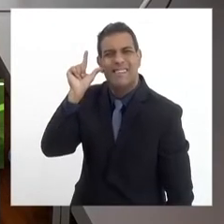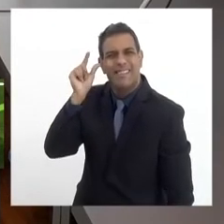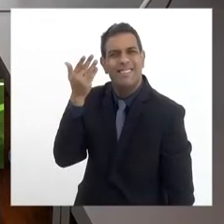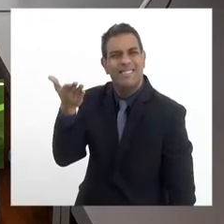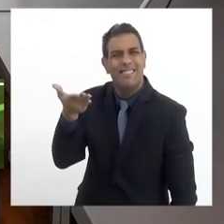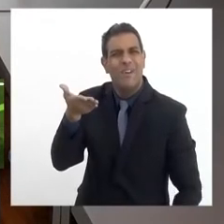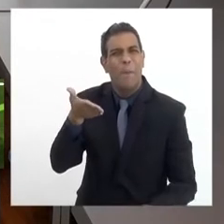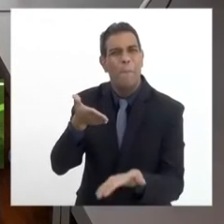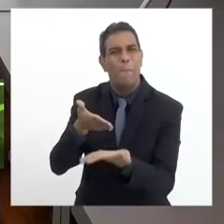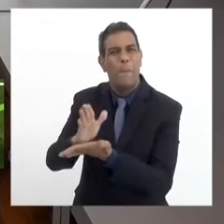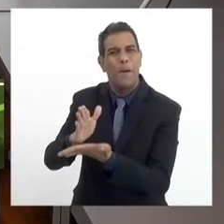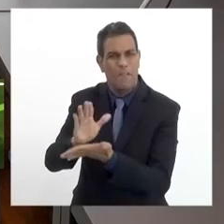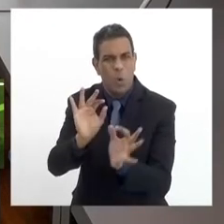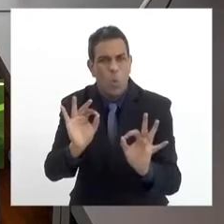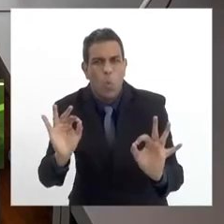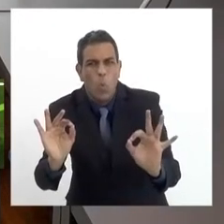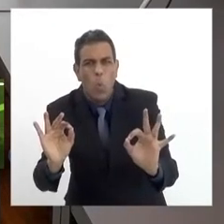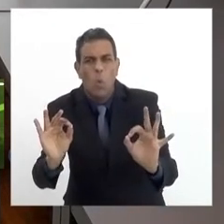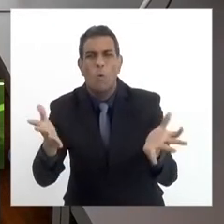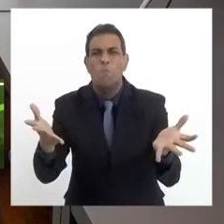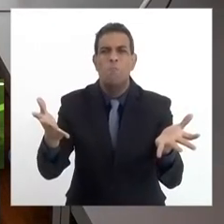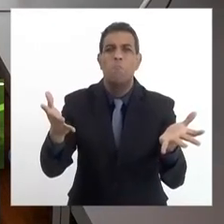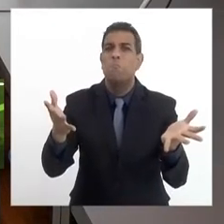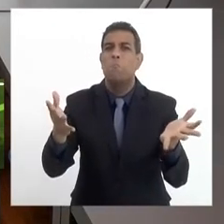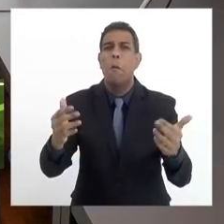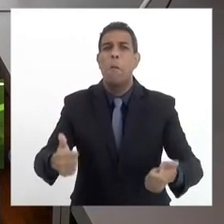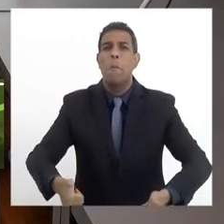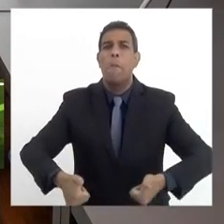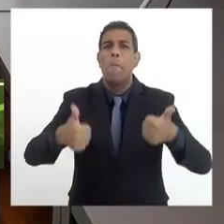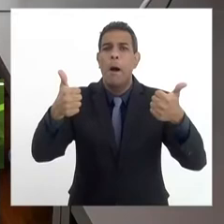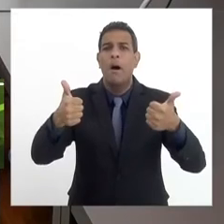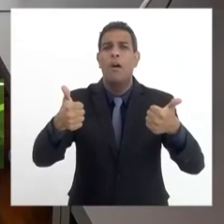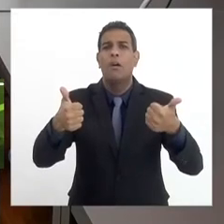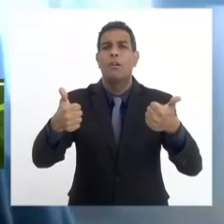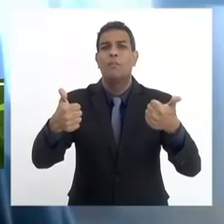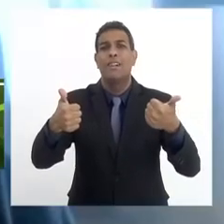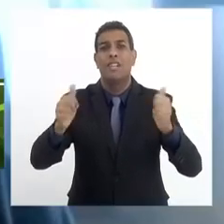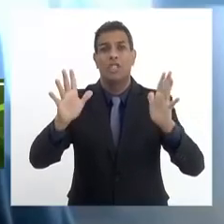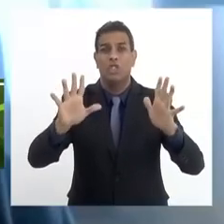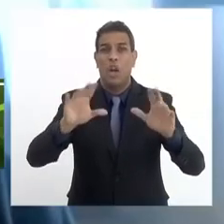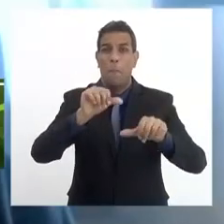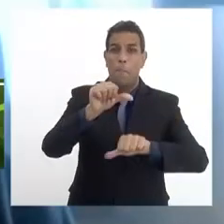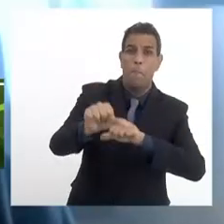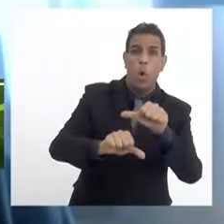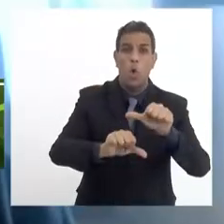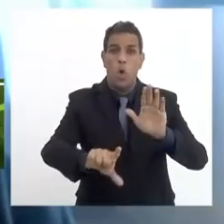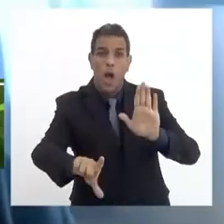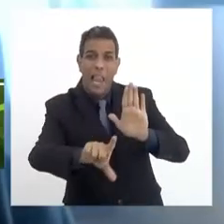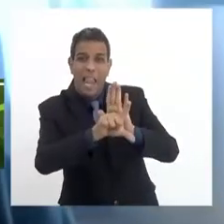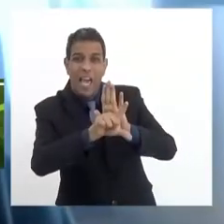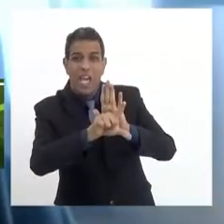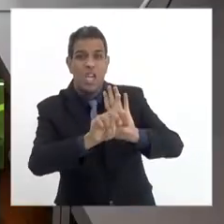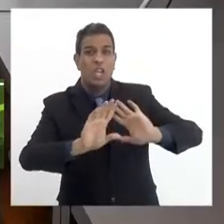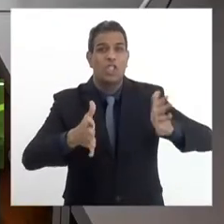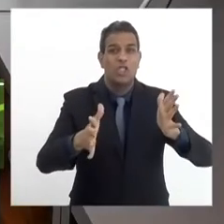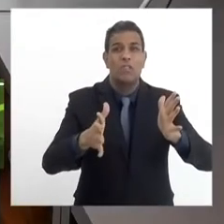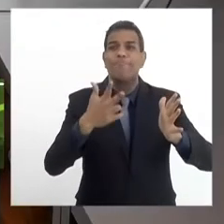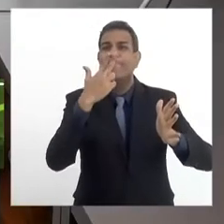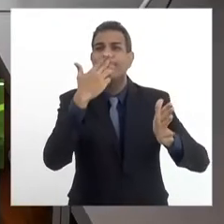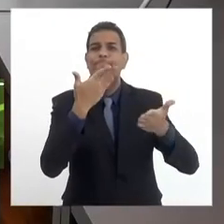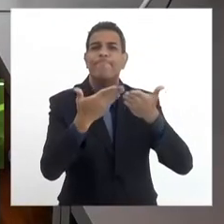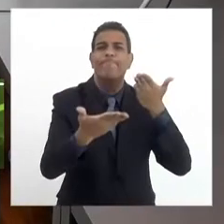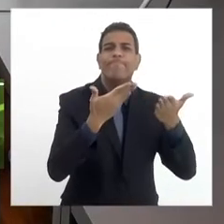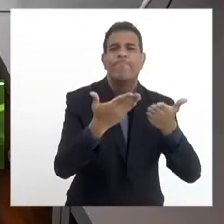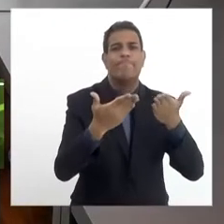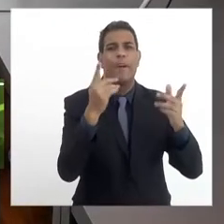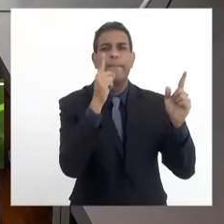Isso. Não é isso? Aliás, um excelente não projeto. Não é ainda, porque não virou lei. Não virou lei ainda. Está prejudicado, mas tá, não